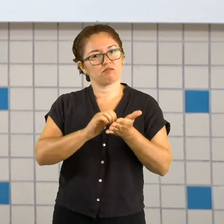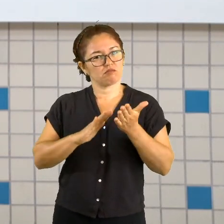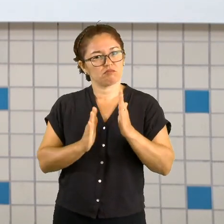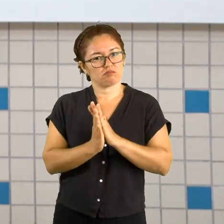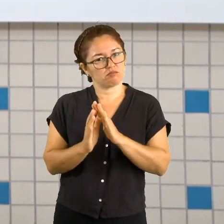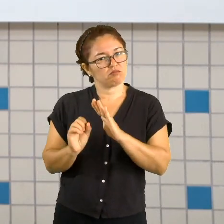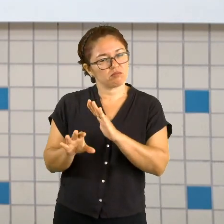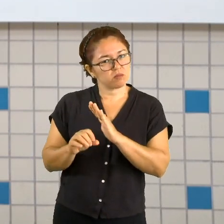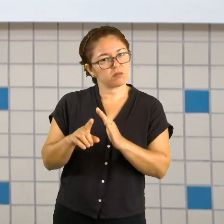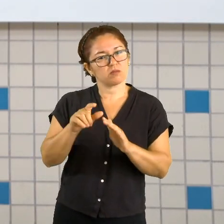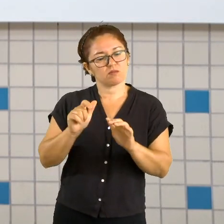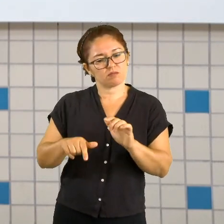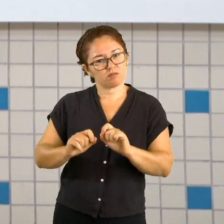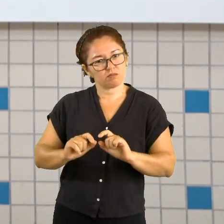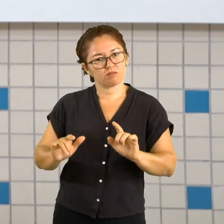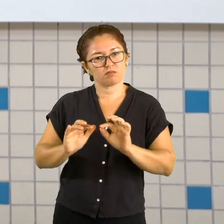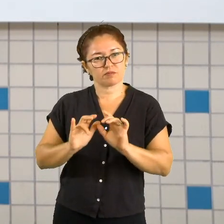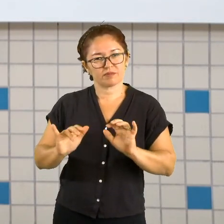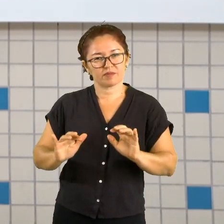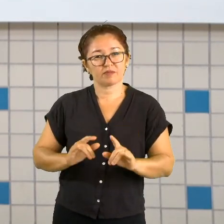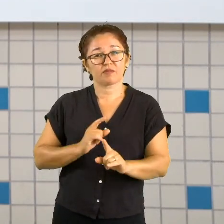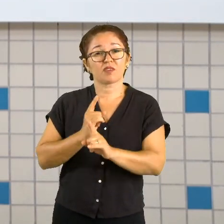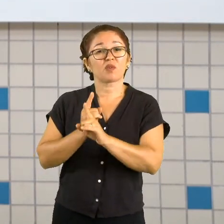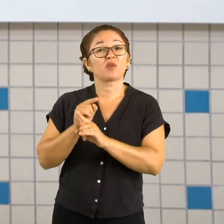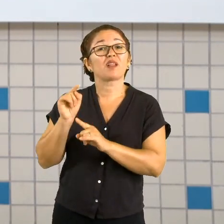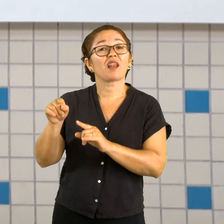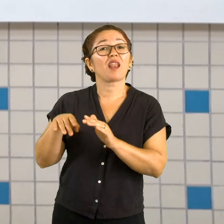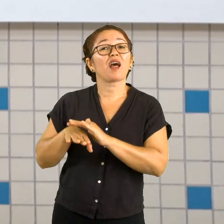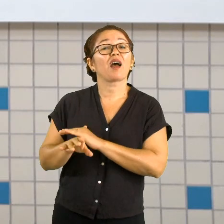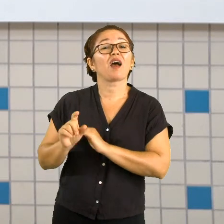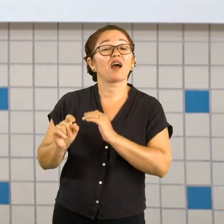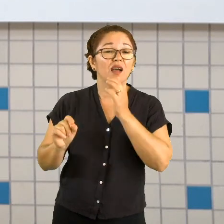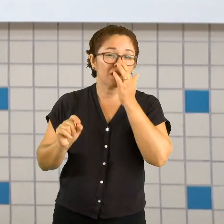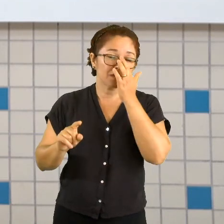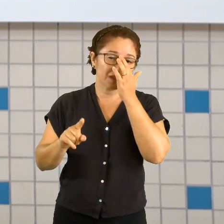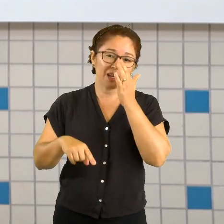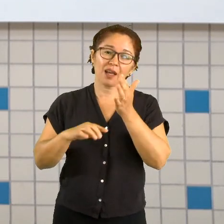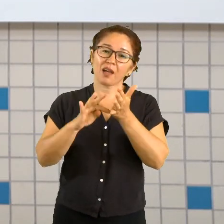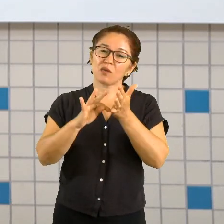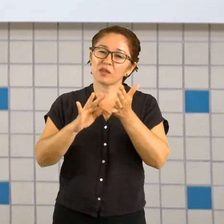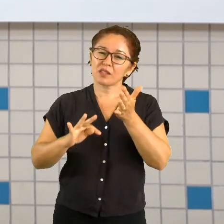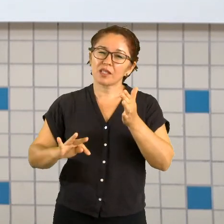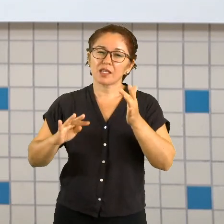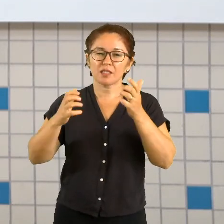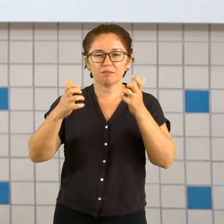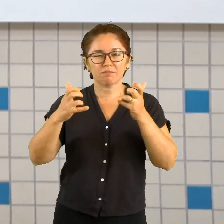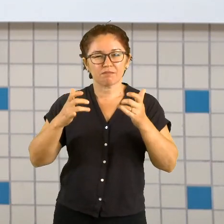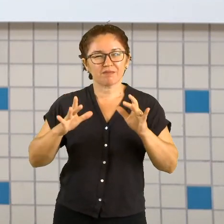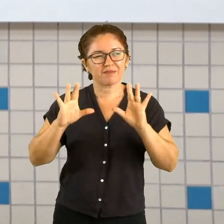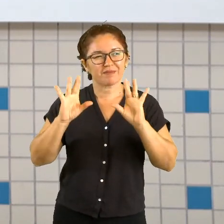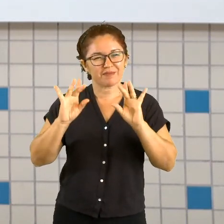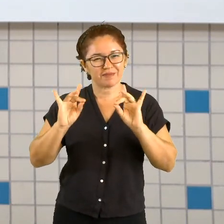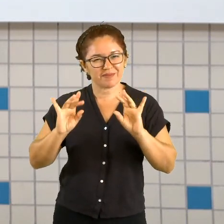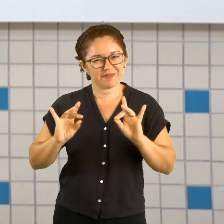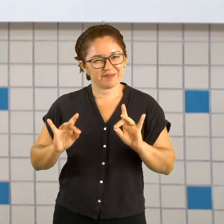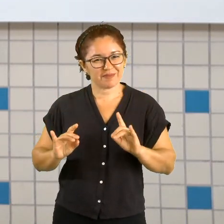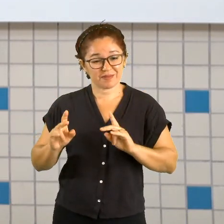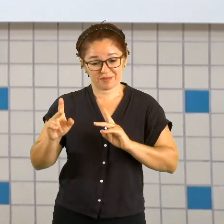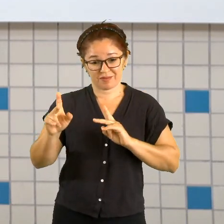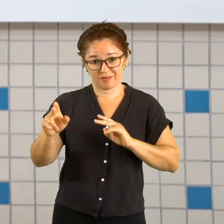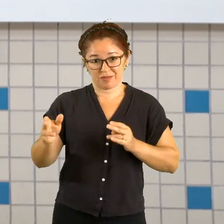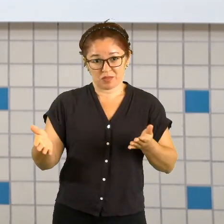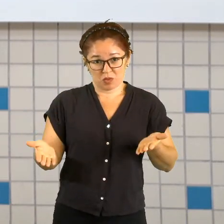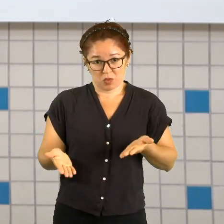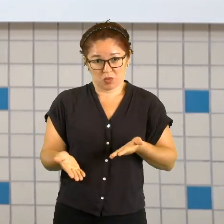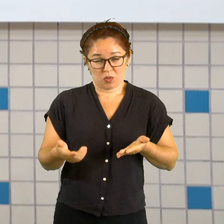plataforma Palmas Homeschool. Lá vocês vão encontrar os textos explicando o que nós, né, vimos